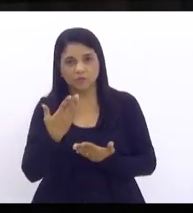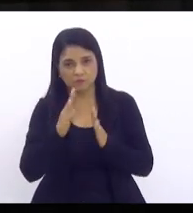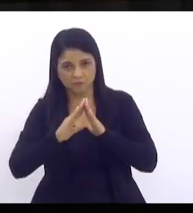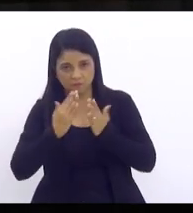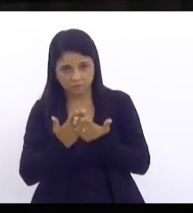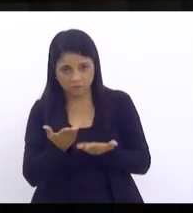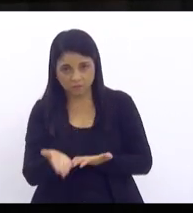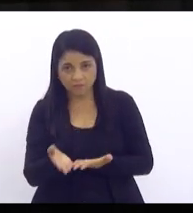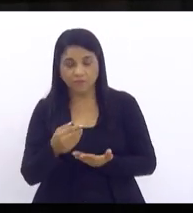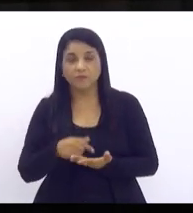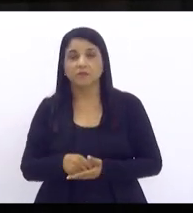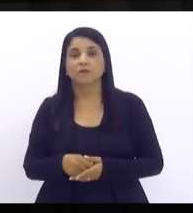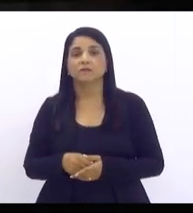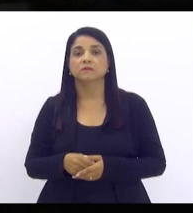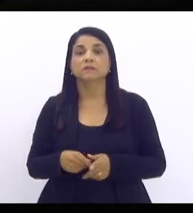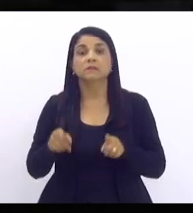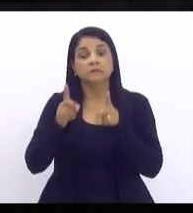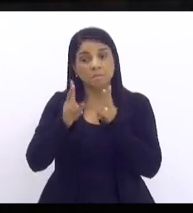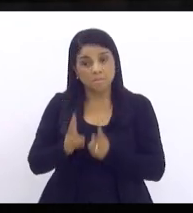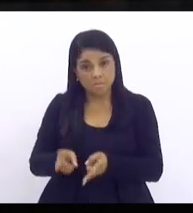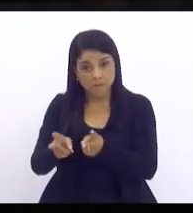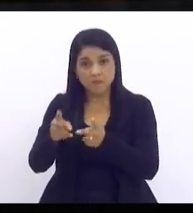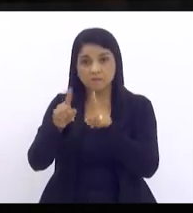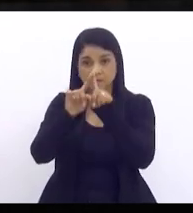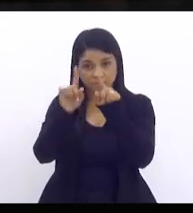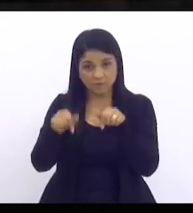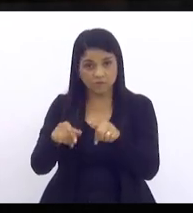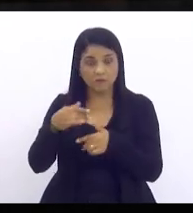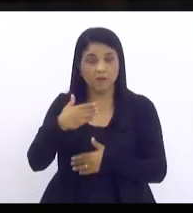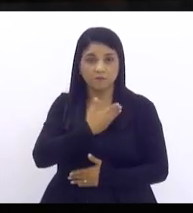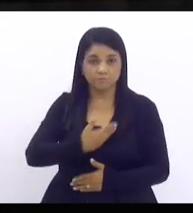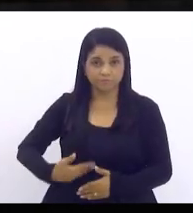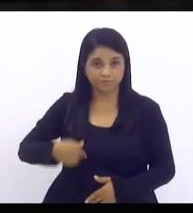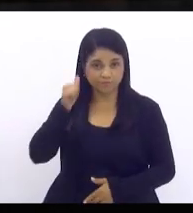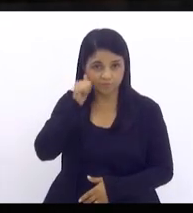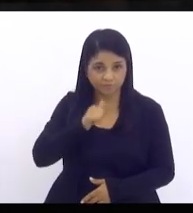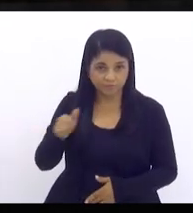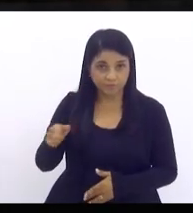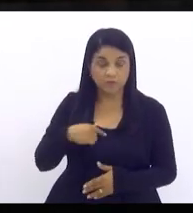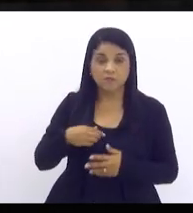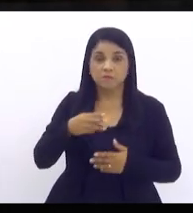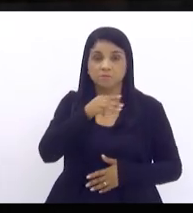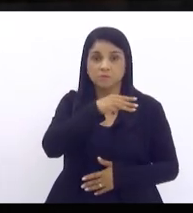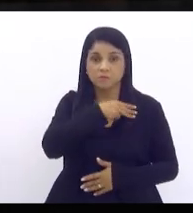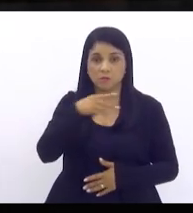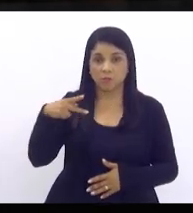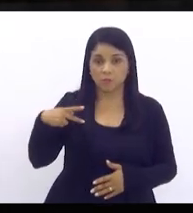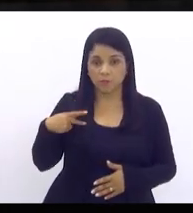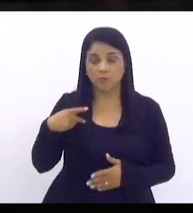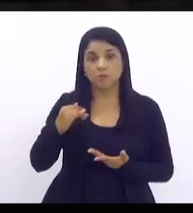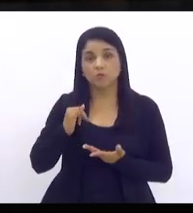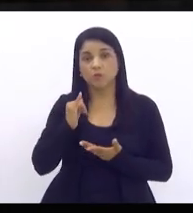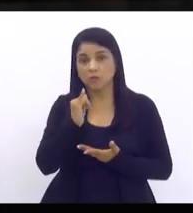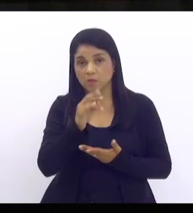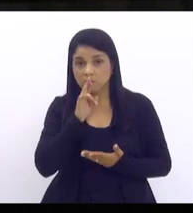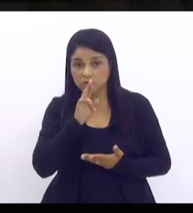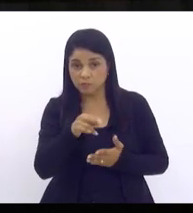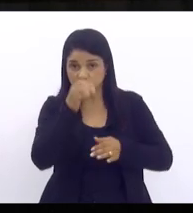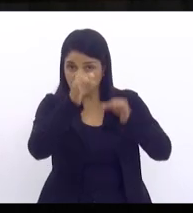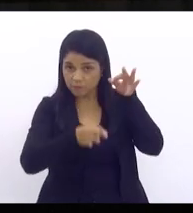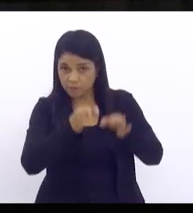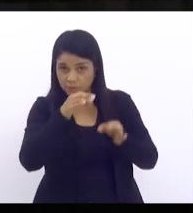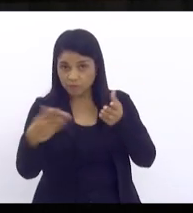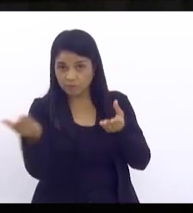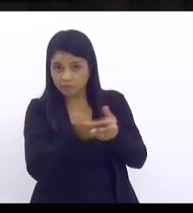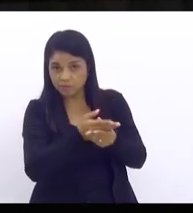além disso, a mesma servidora responde ao Ministério Público por acumulação ilícita, conforme o